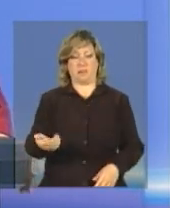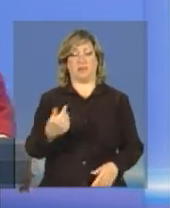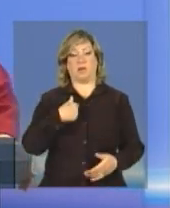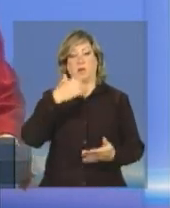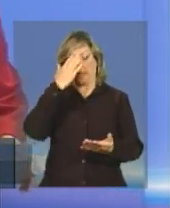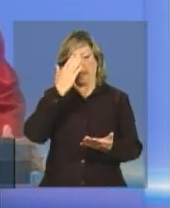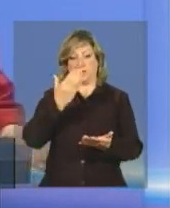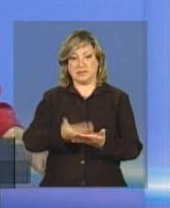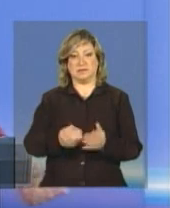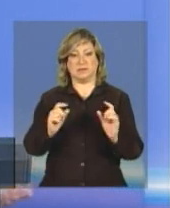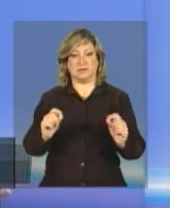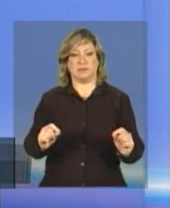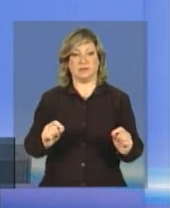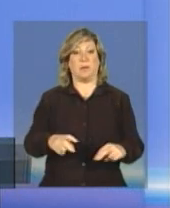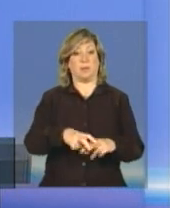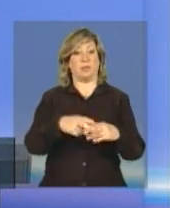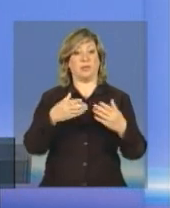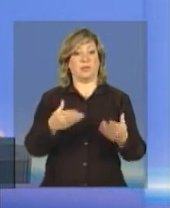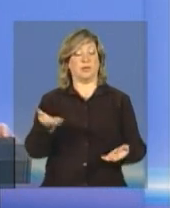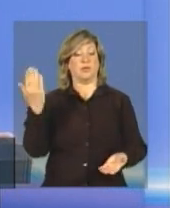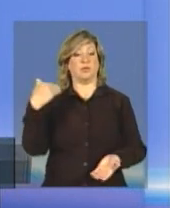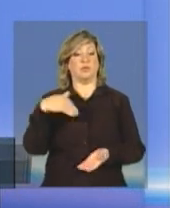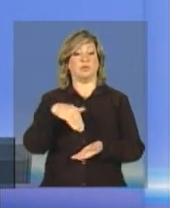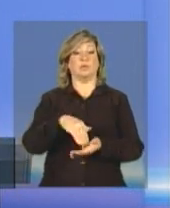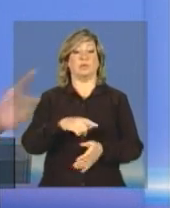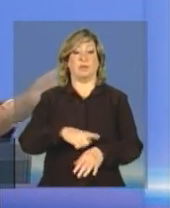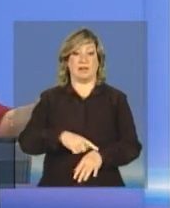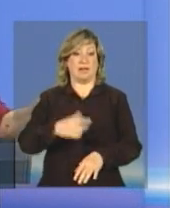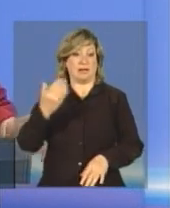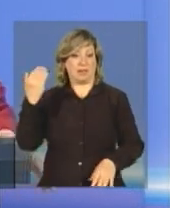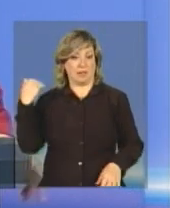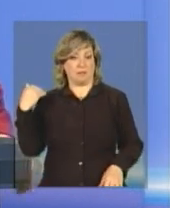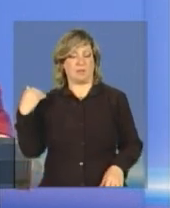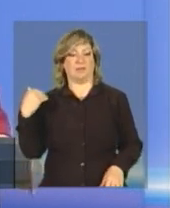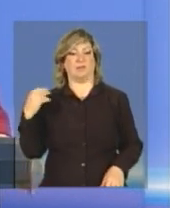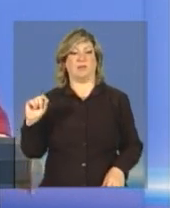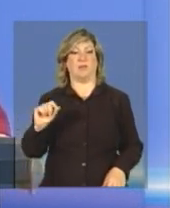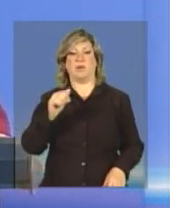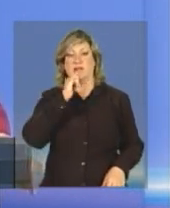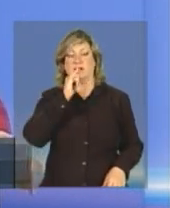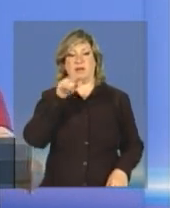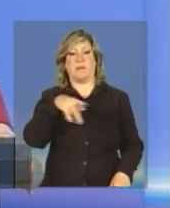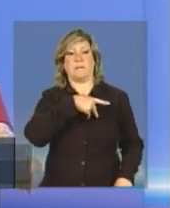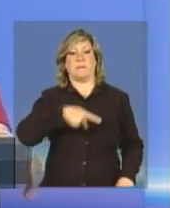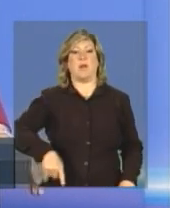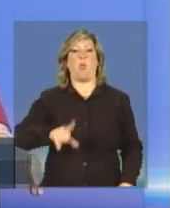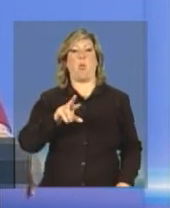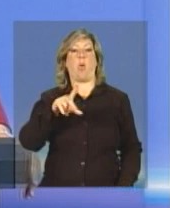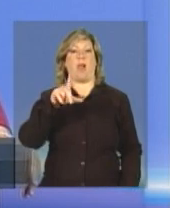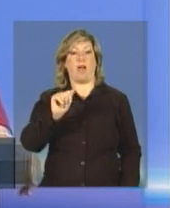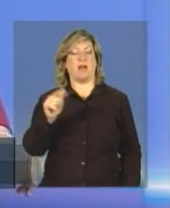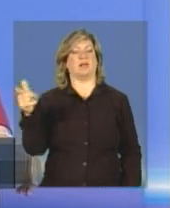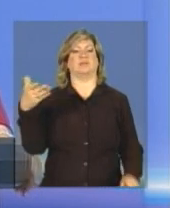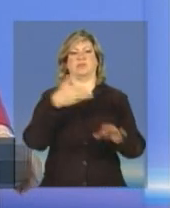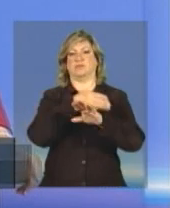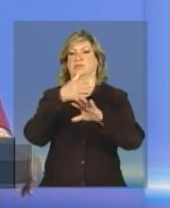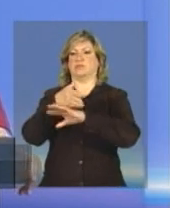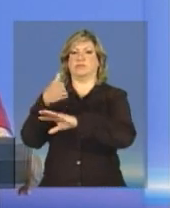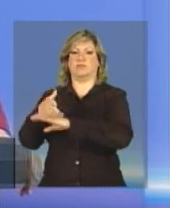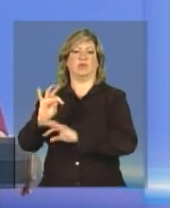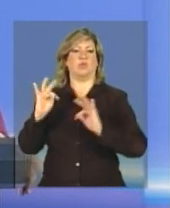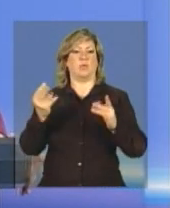acredito que é por isso que, nos últimos tempos, no caso, o presidente Lula tenha participado de todas